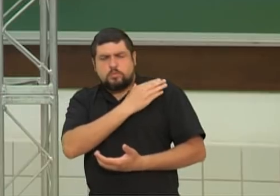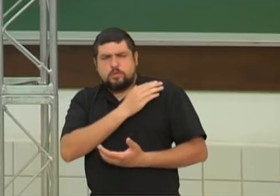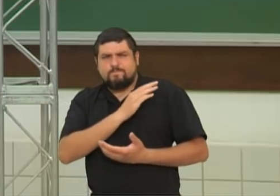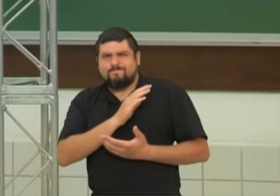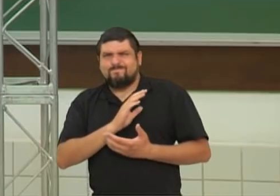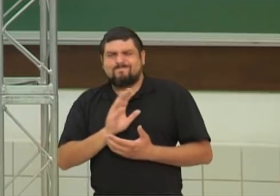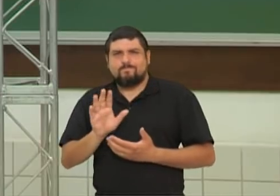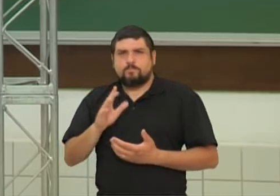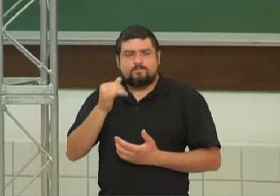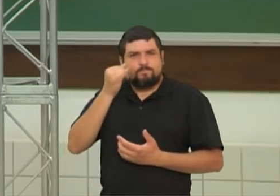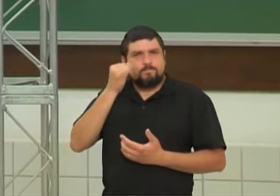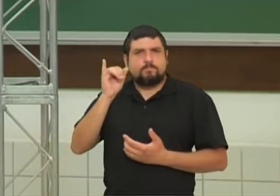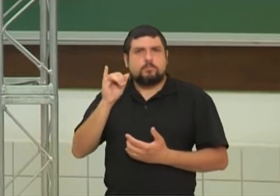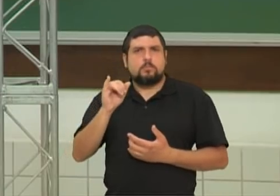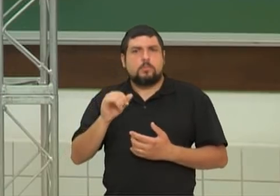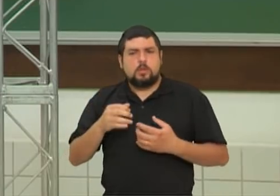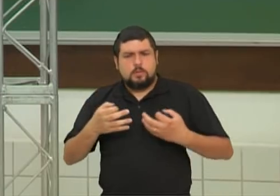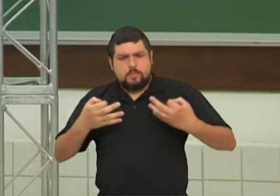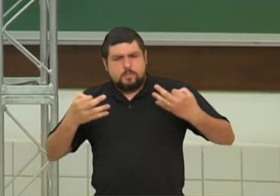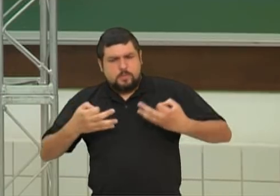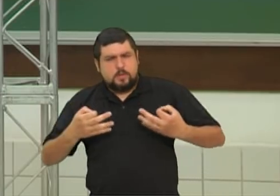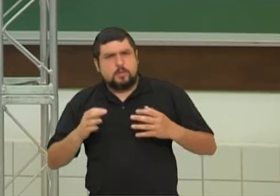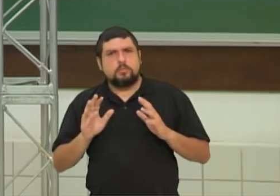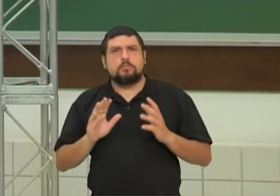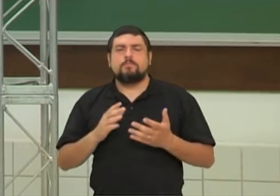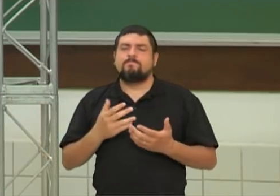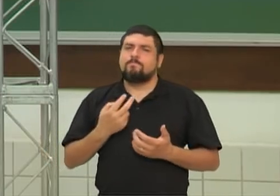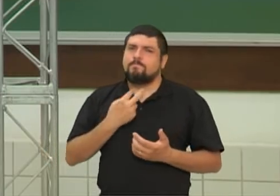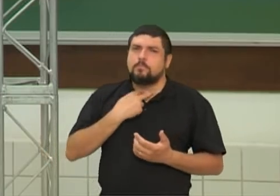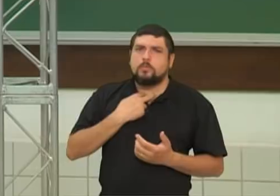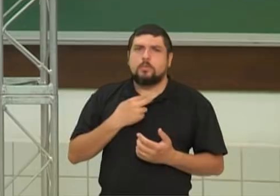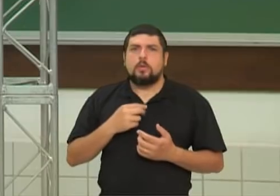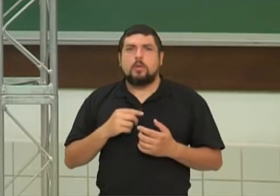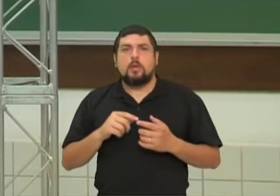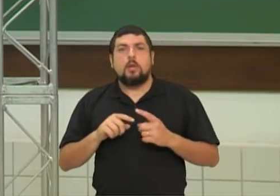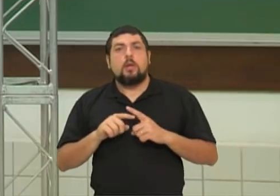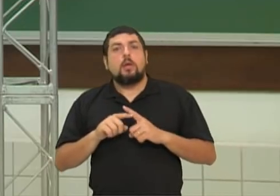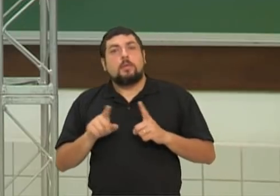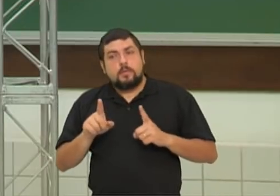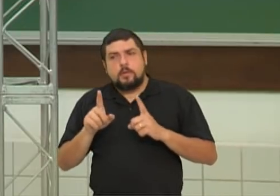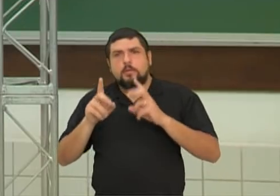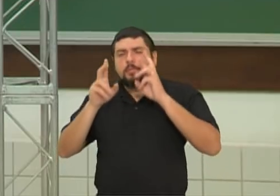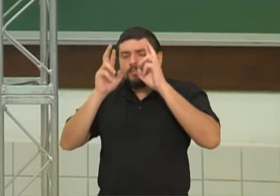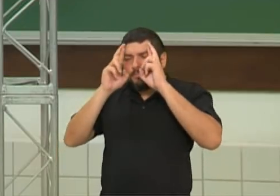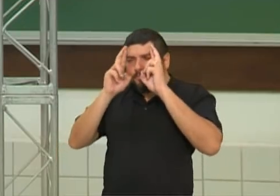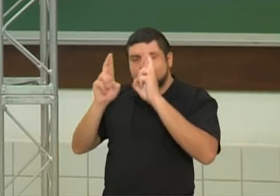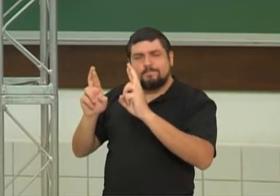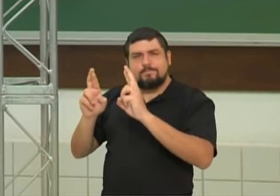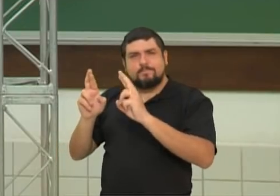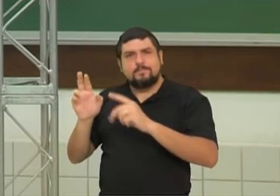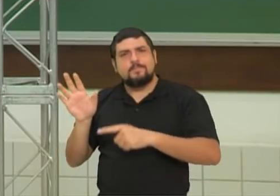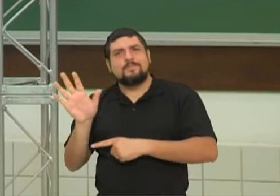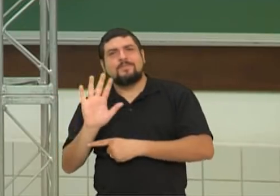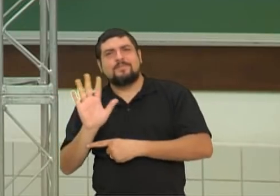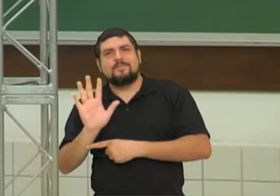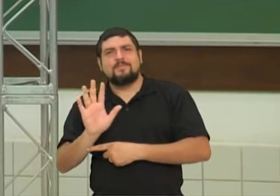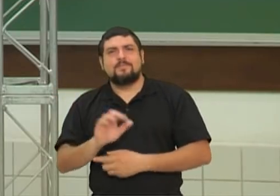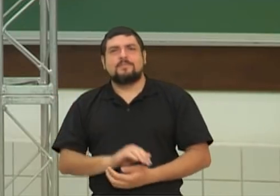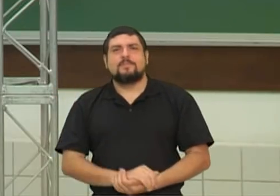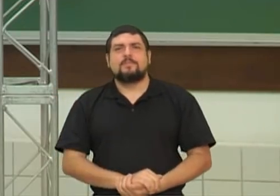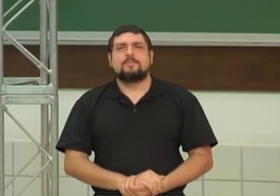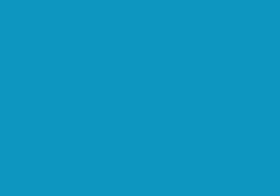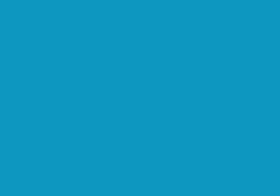não precisa ser perfeito. Agora, se não pudesse ser amor, seja pelo menos respeito. Até a próxima aula.